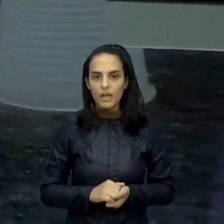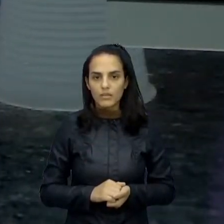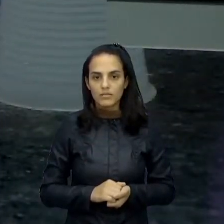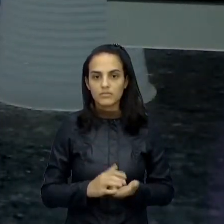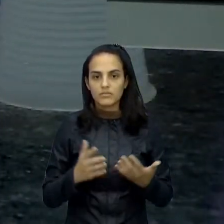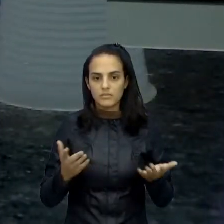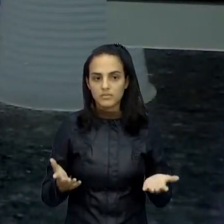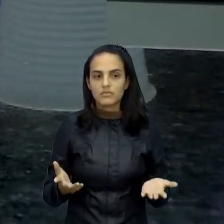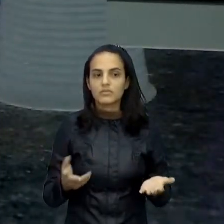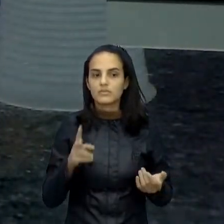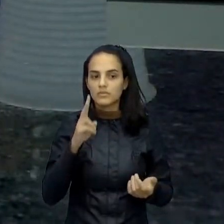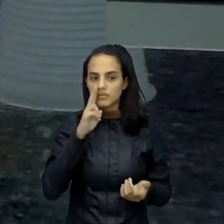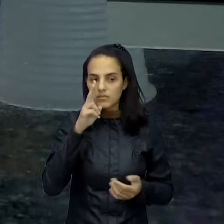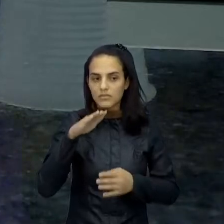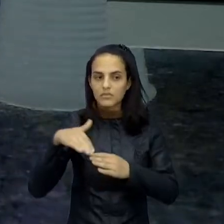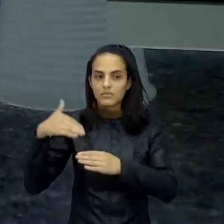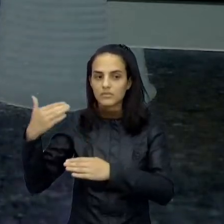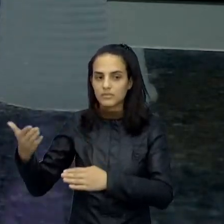para lá para ficar fora.